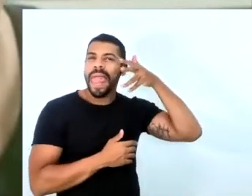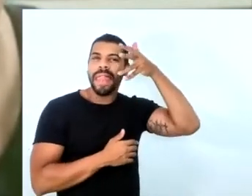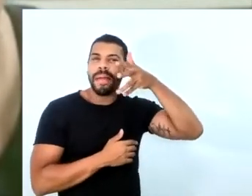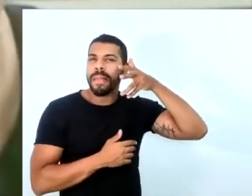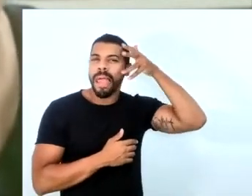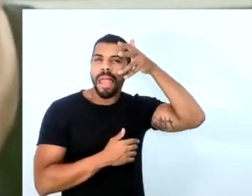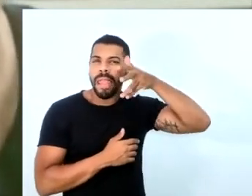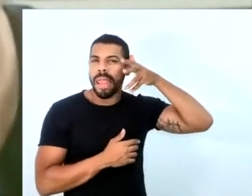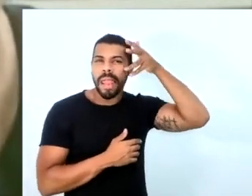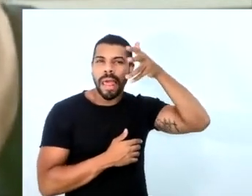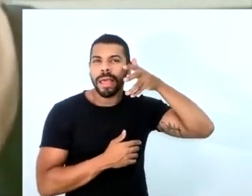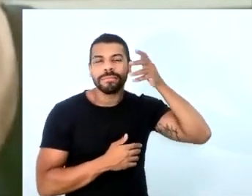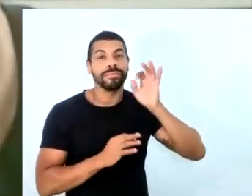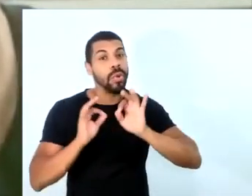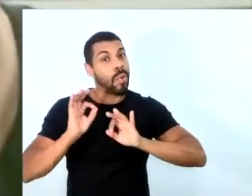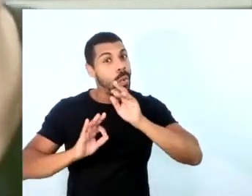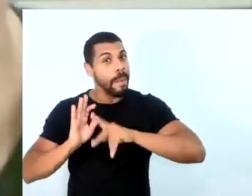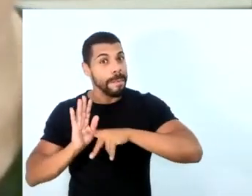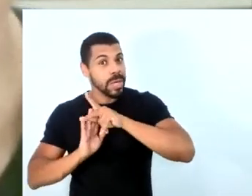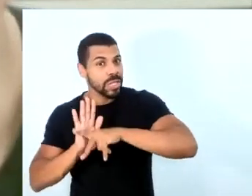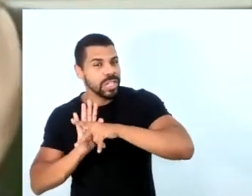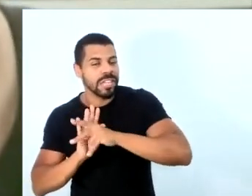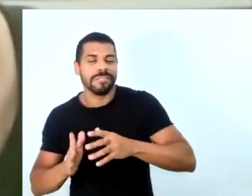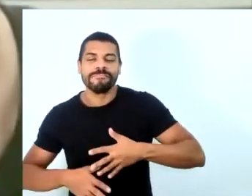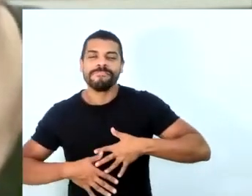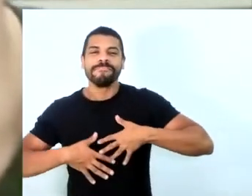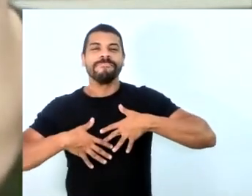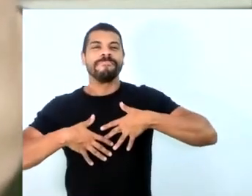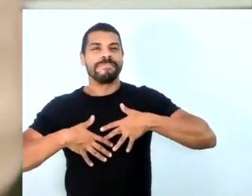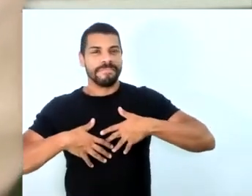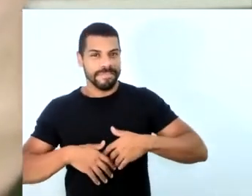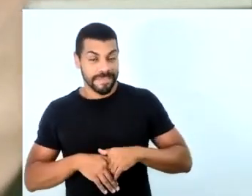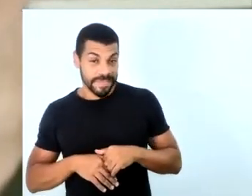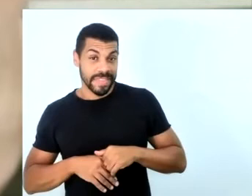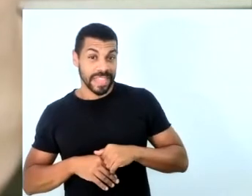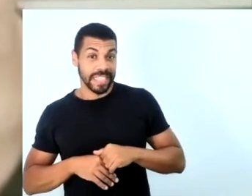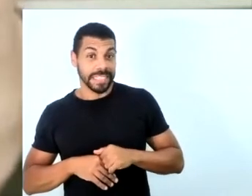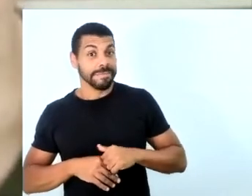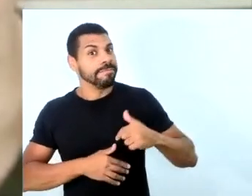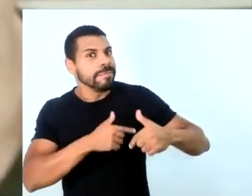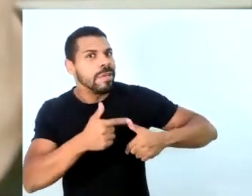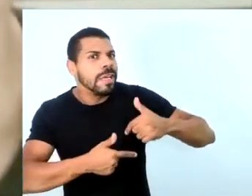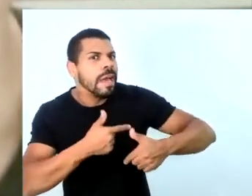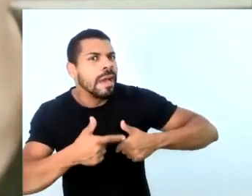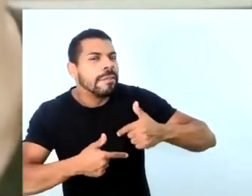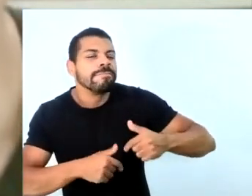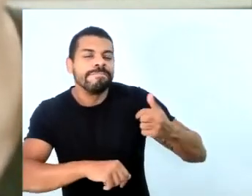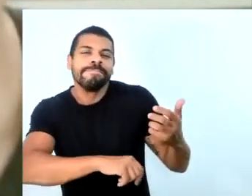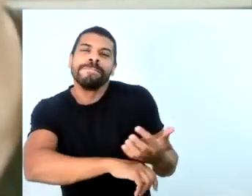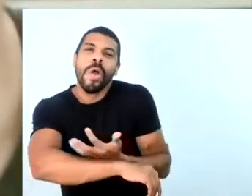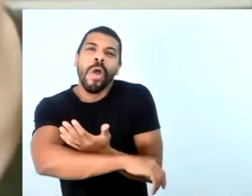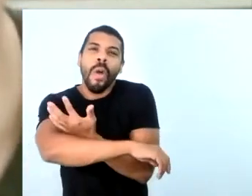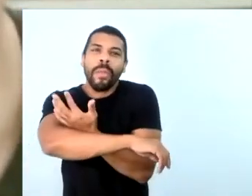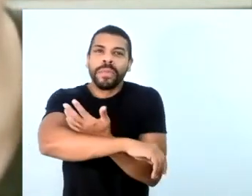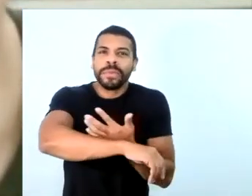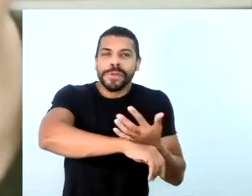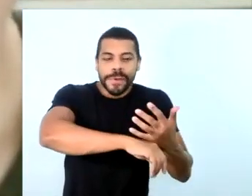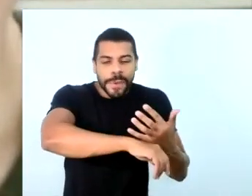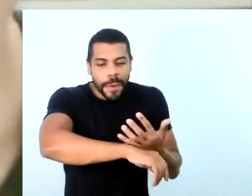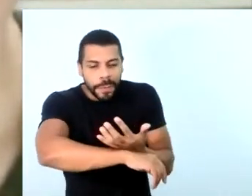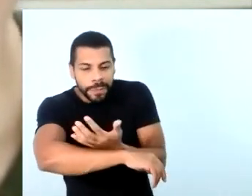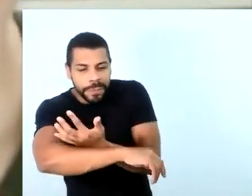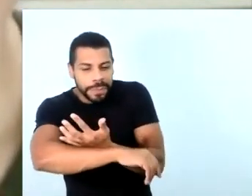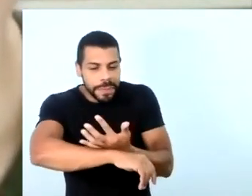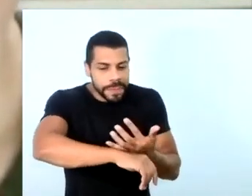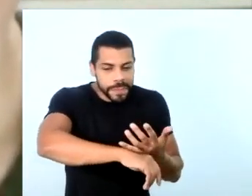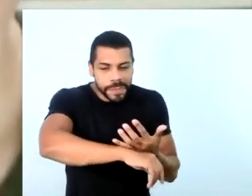foi uma troca intensa, as pessoas... É um dos projetos que eu mais tenho orgulho de ter feito, porque ele mexe no lugar da emoção das pessoas,